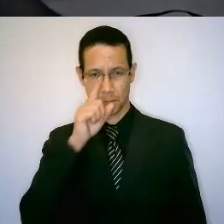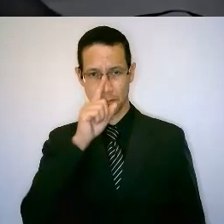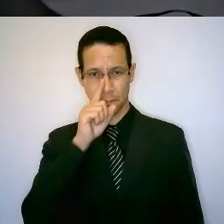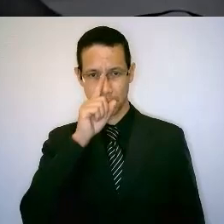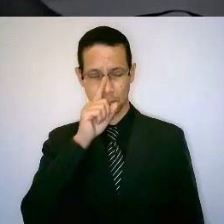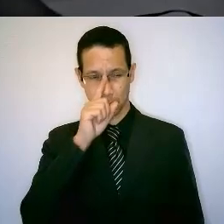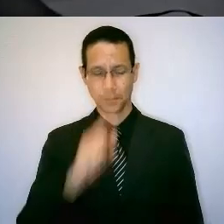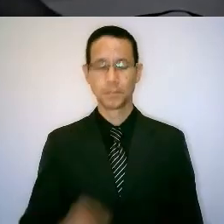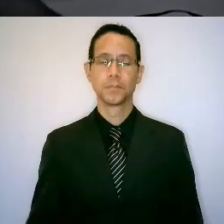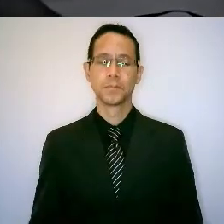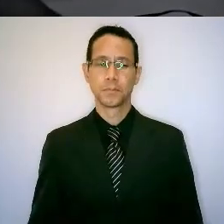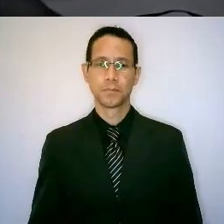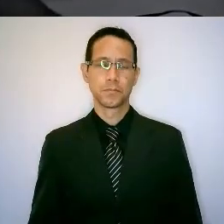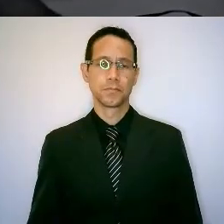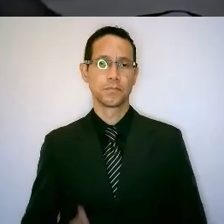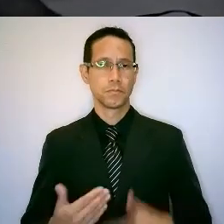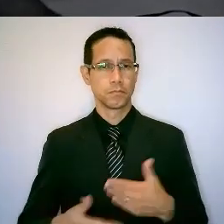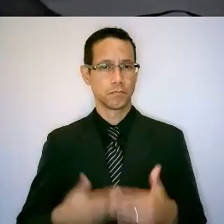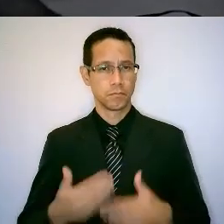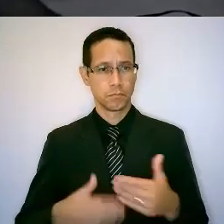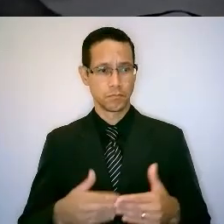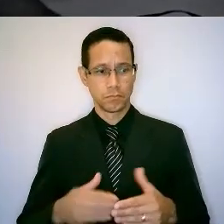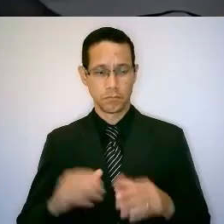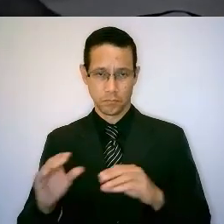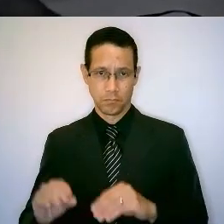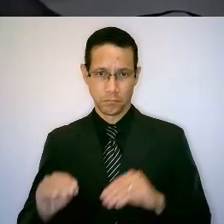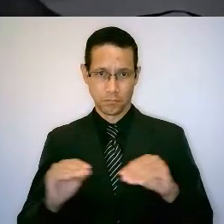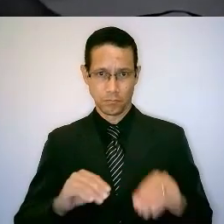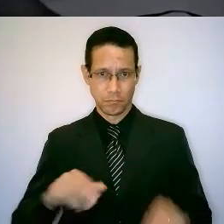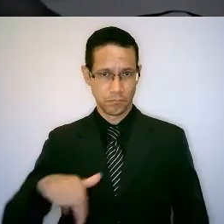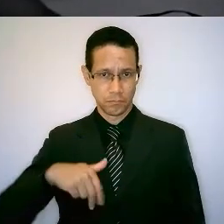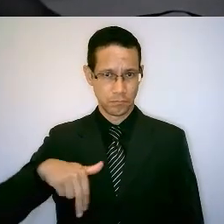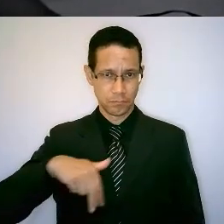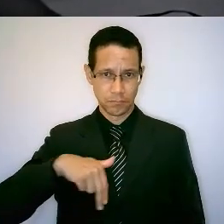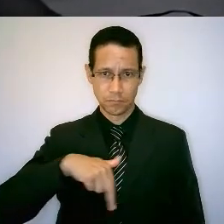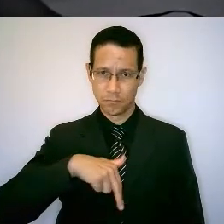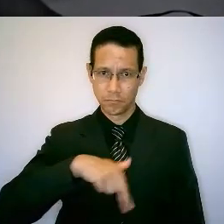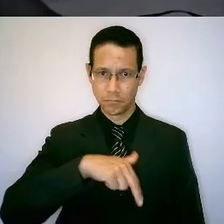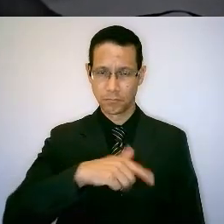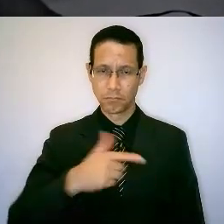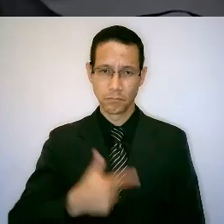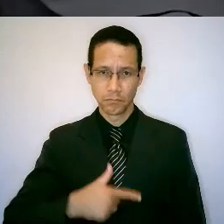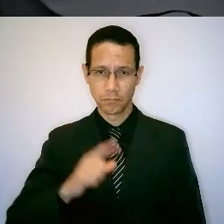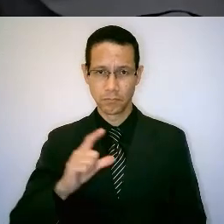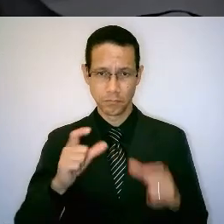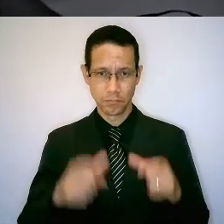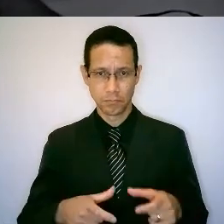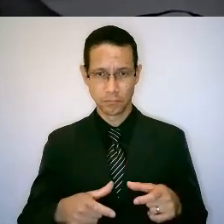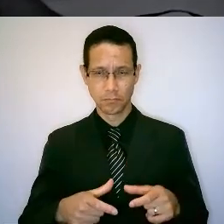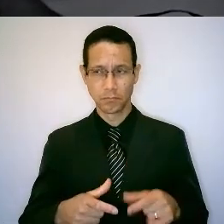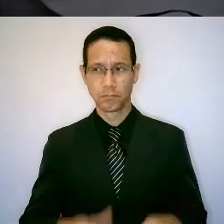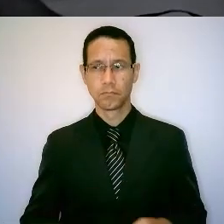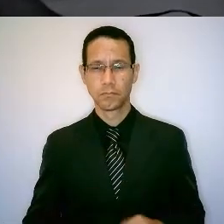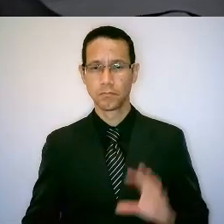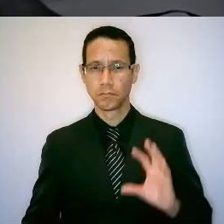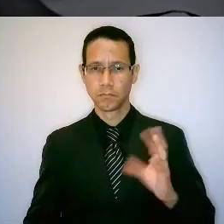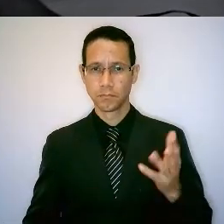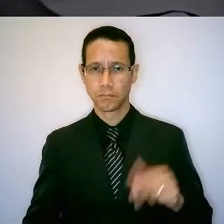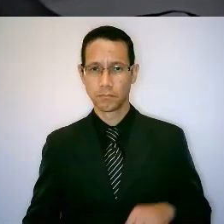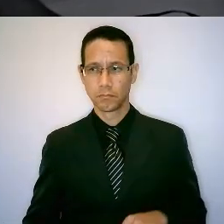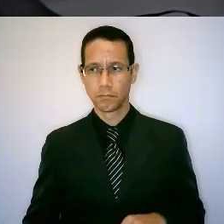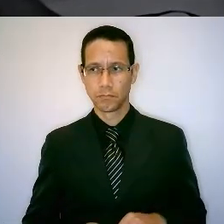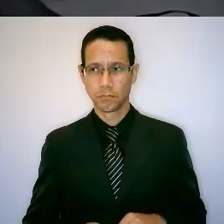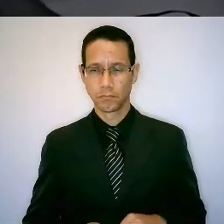quando saiu desse ambiente do comício a vítima fatal e a sua então